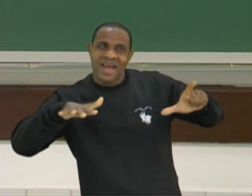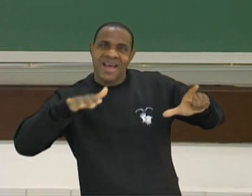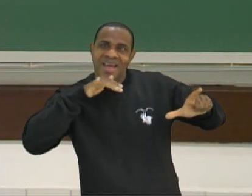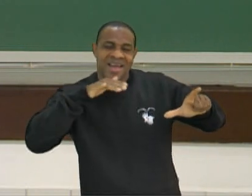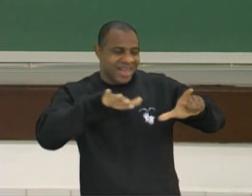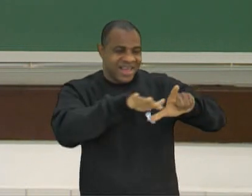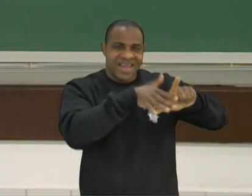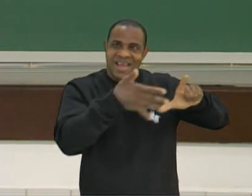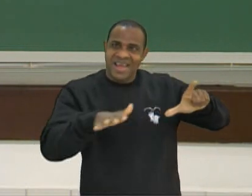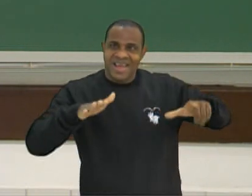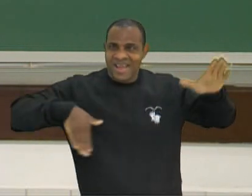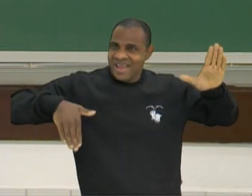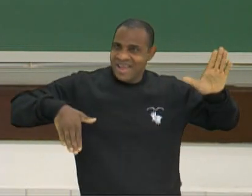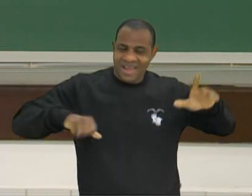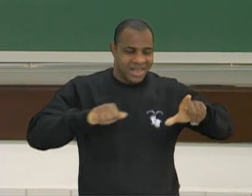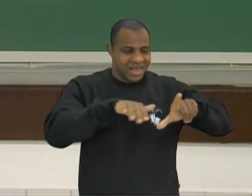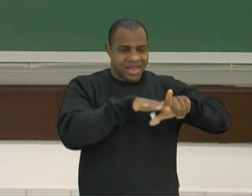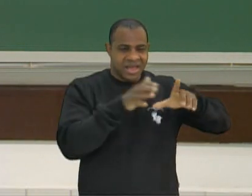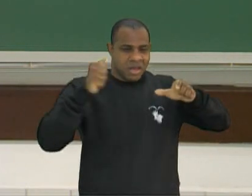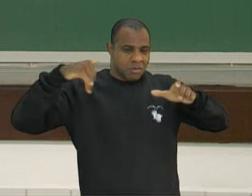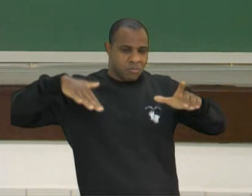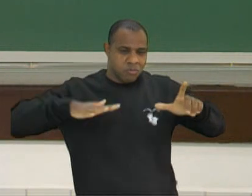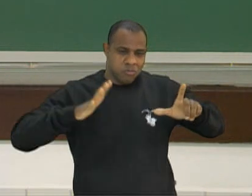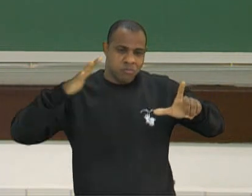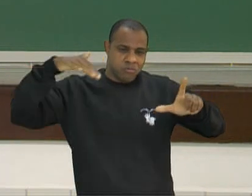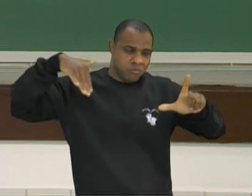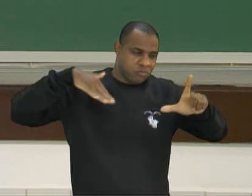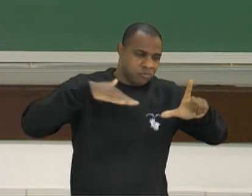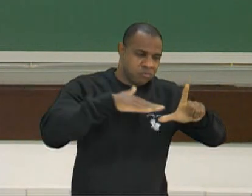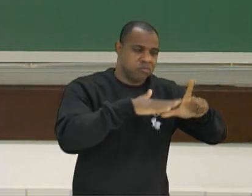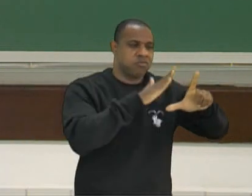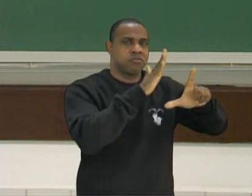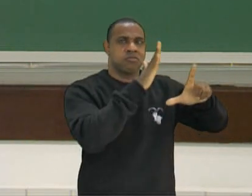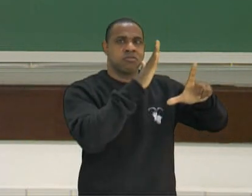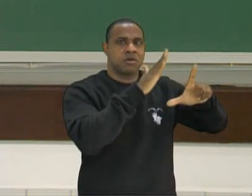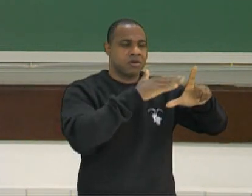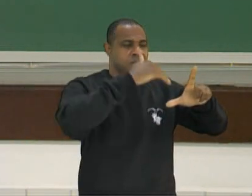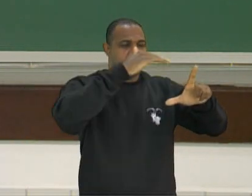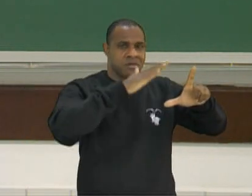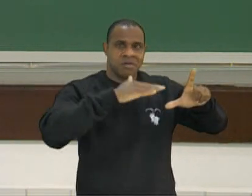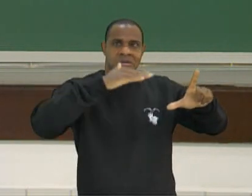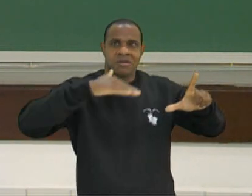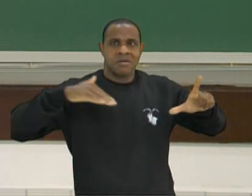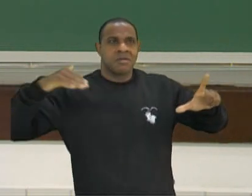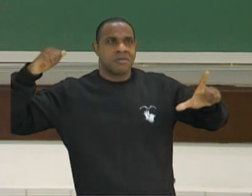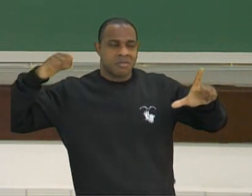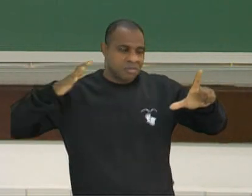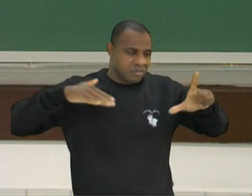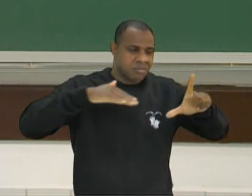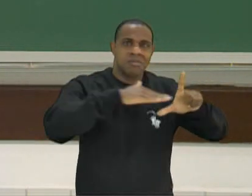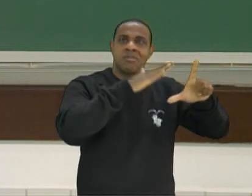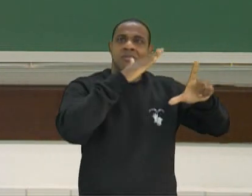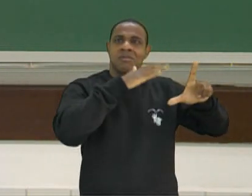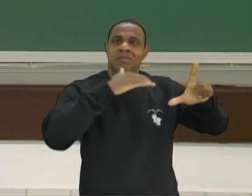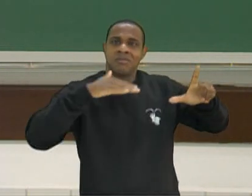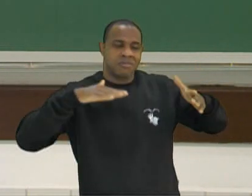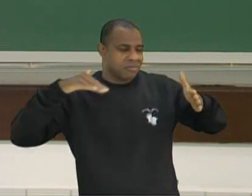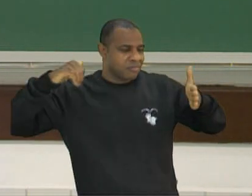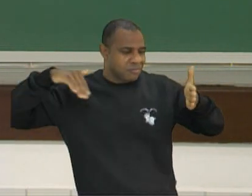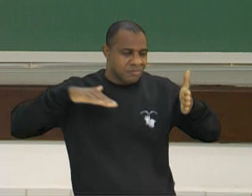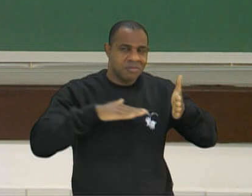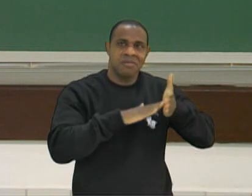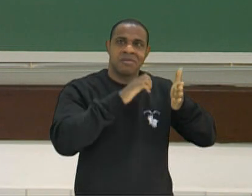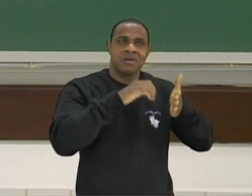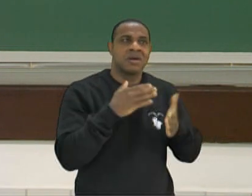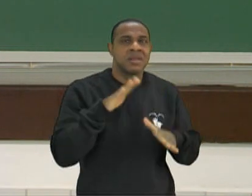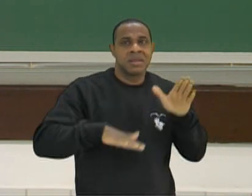Então, essa é a temática que você consegue envolver. Então, a variação de densidade acontece por causa da variação que você vai ter da